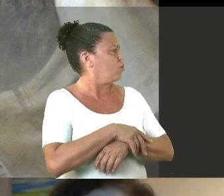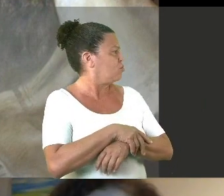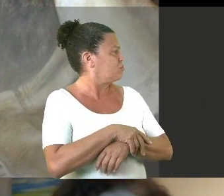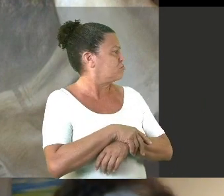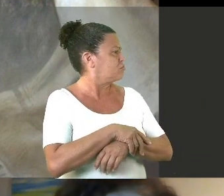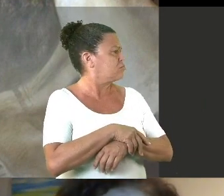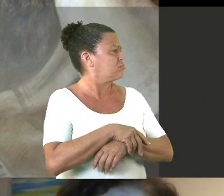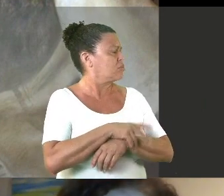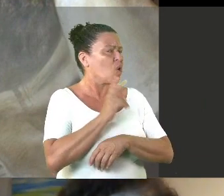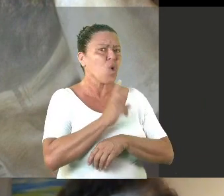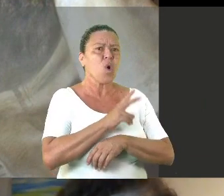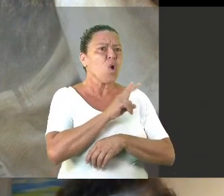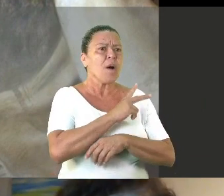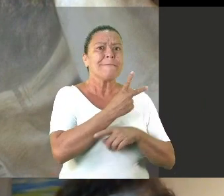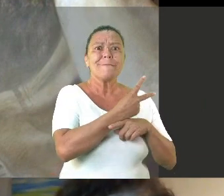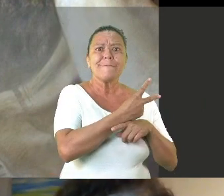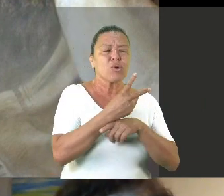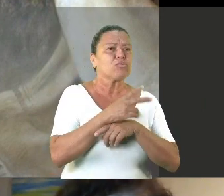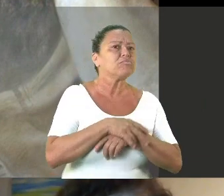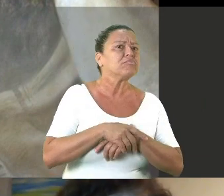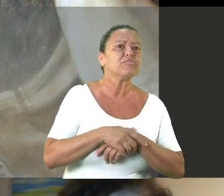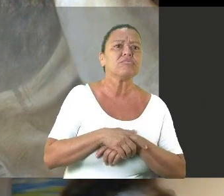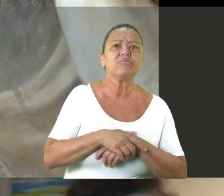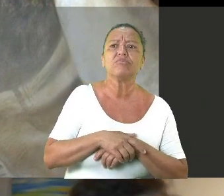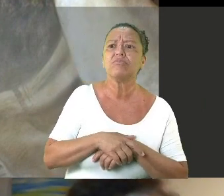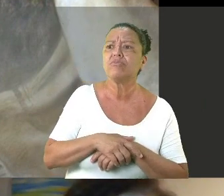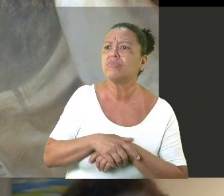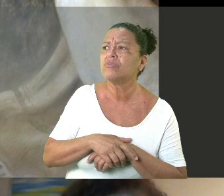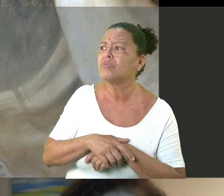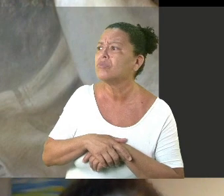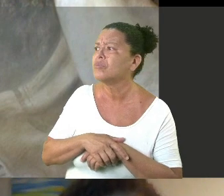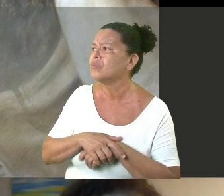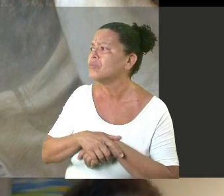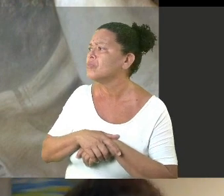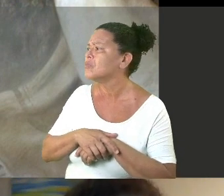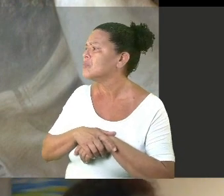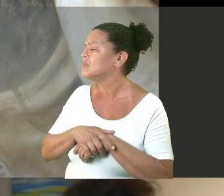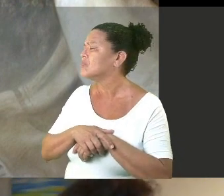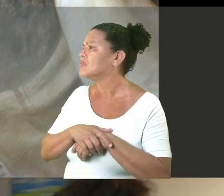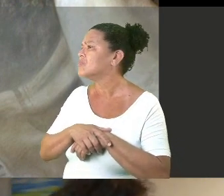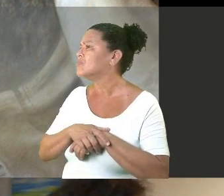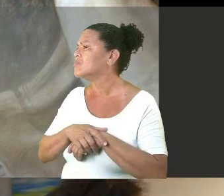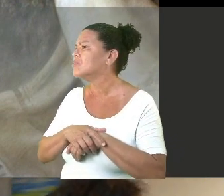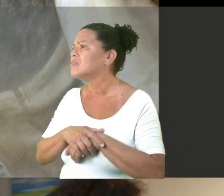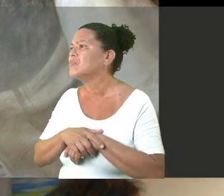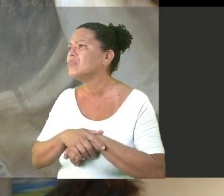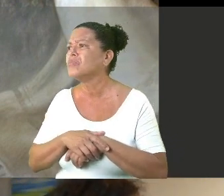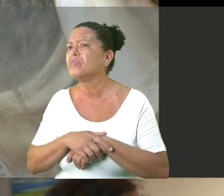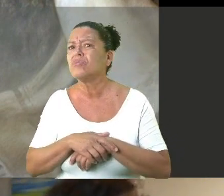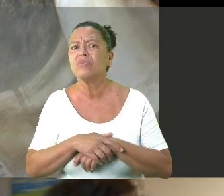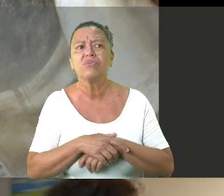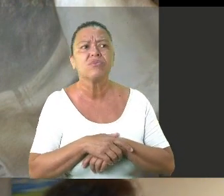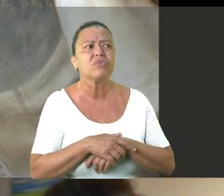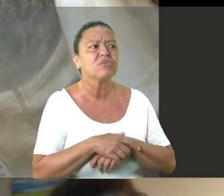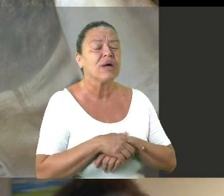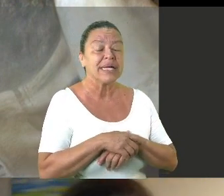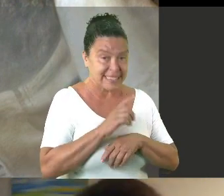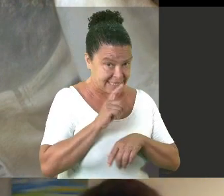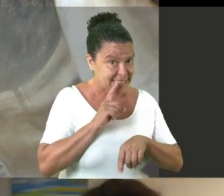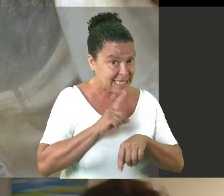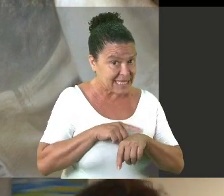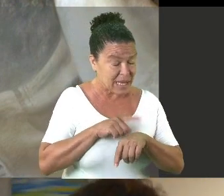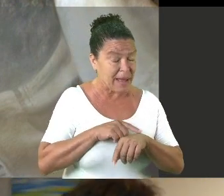e continuava procurando. Ele olhava ao redor e continuava procurando. Nesse momento,